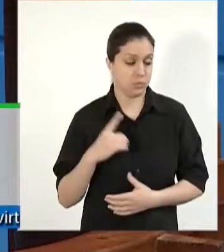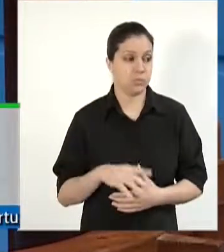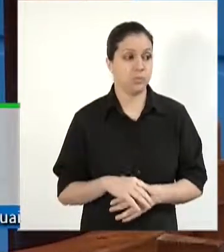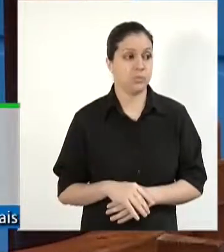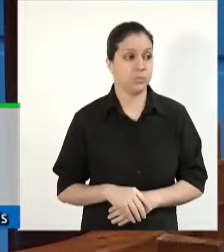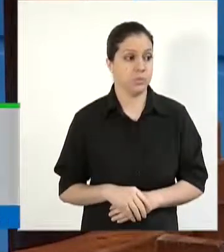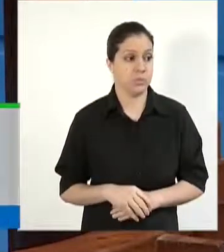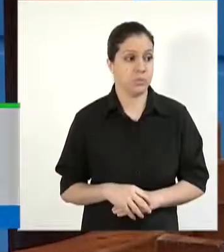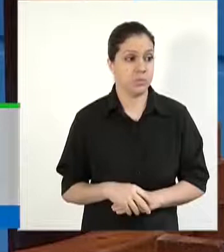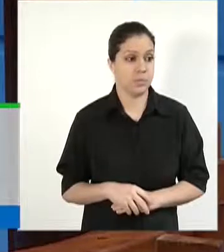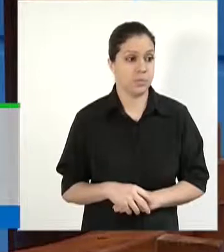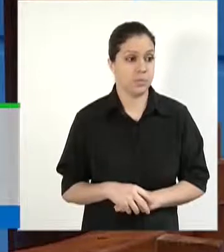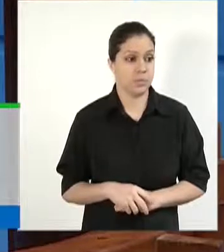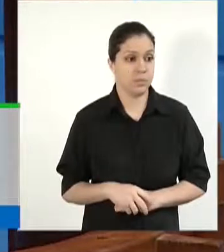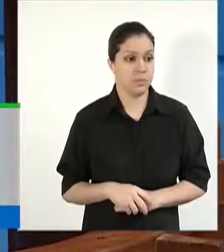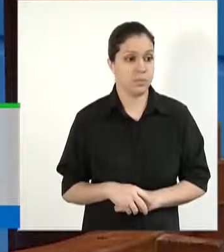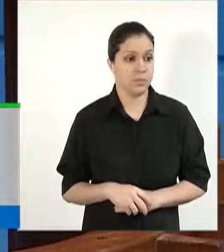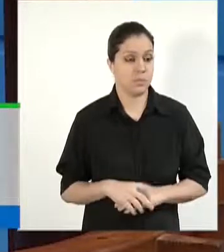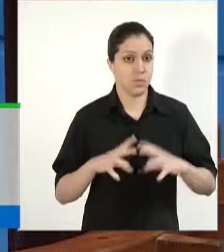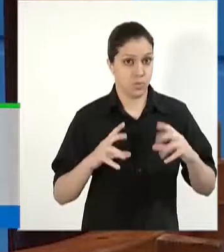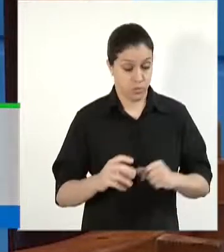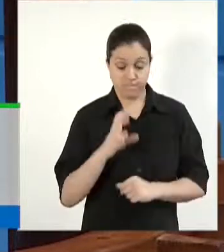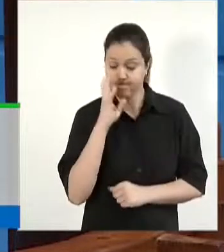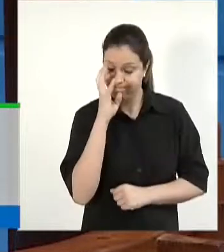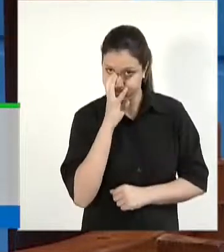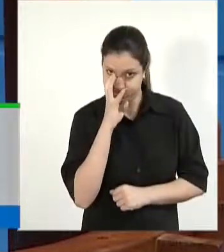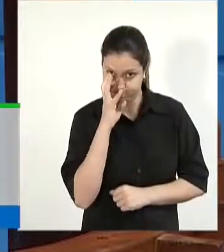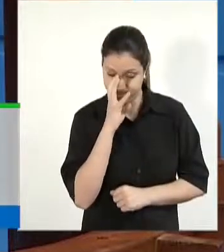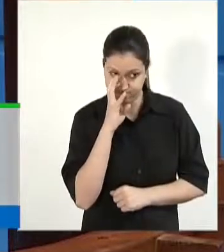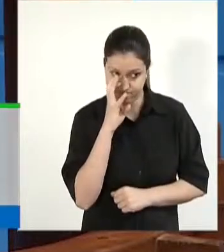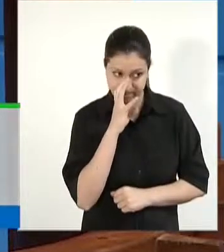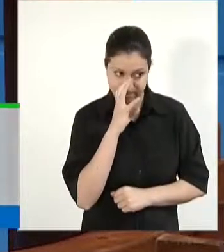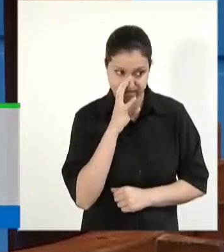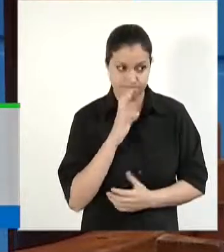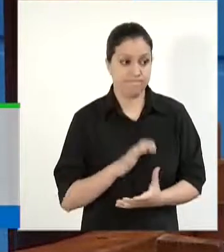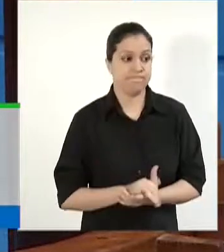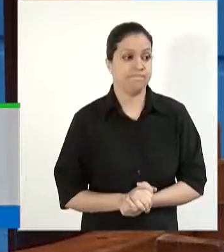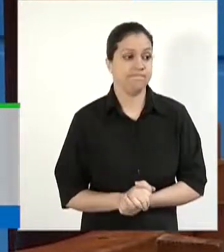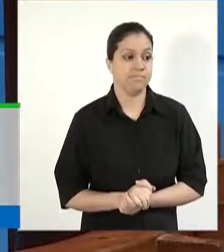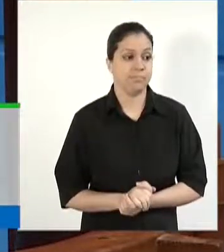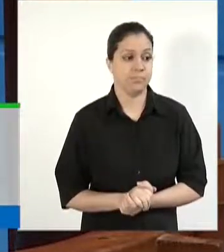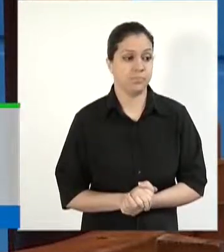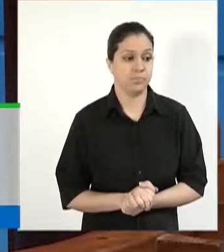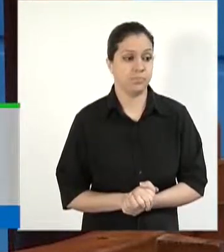parlamentares que aqui nos assistem, acompanham, demais ouvintes.